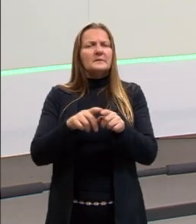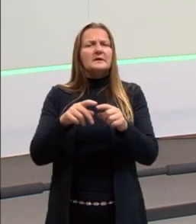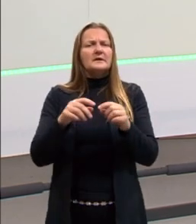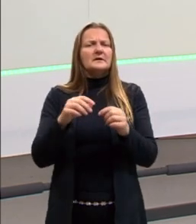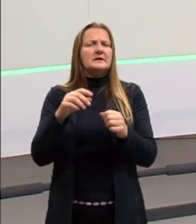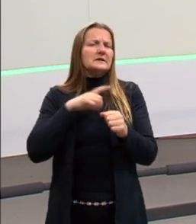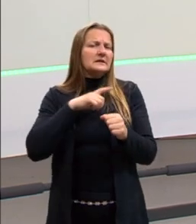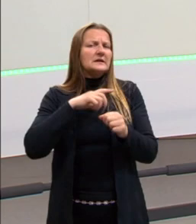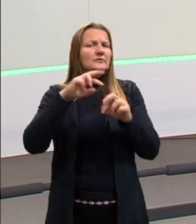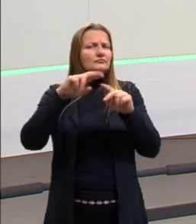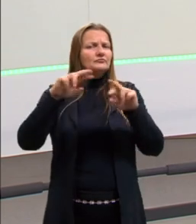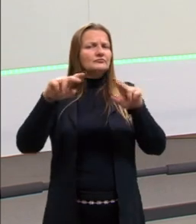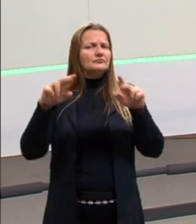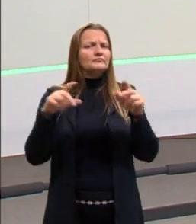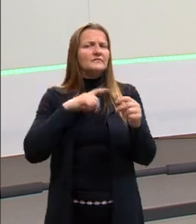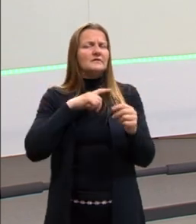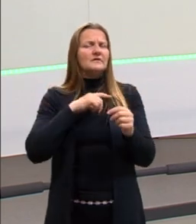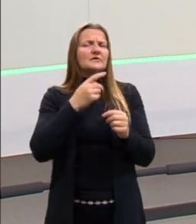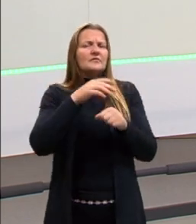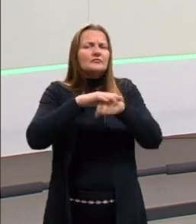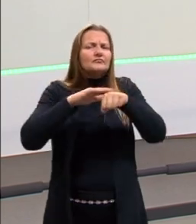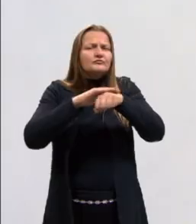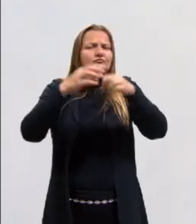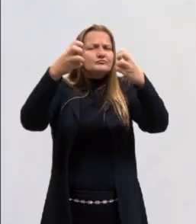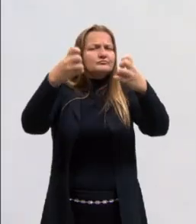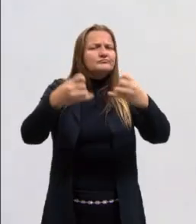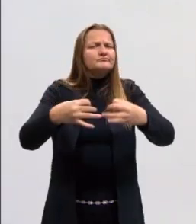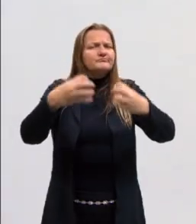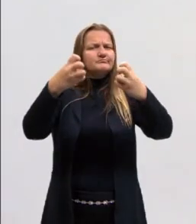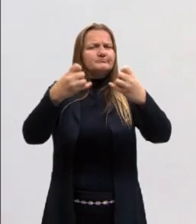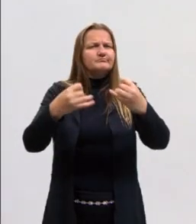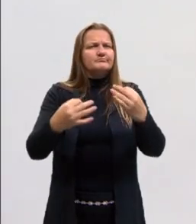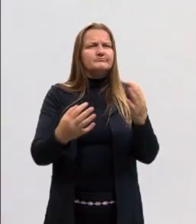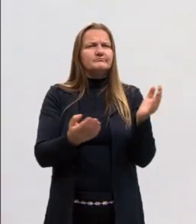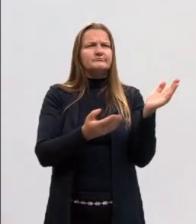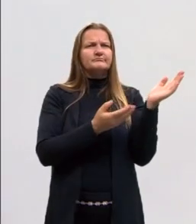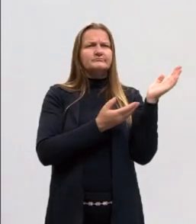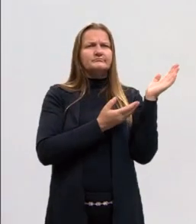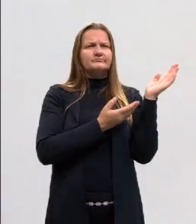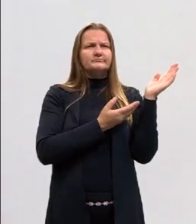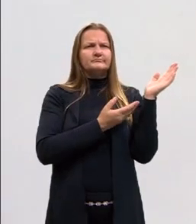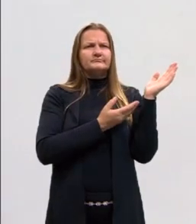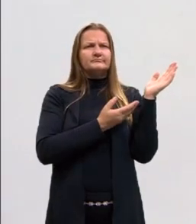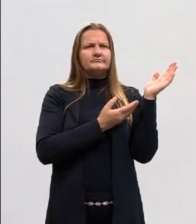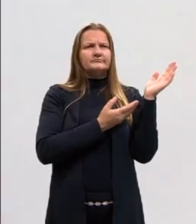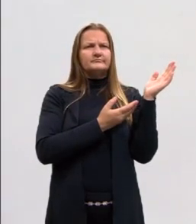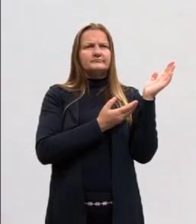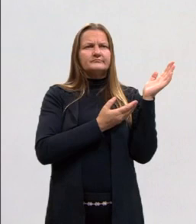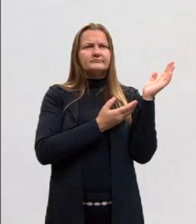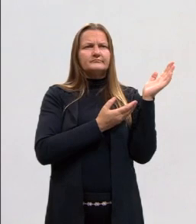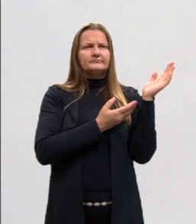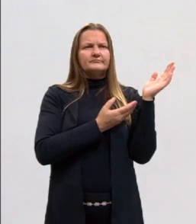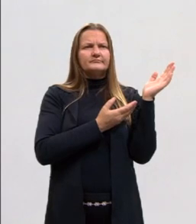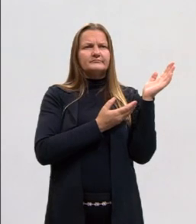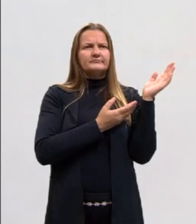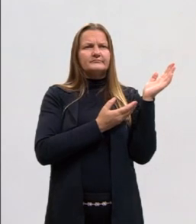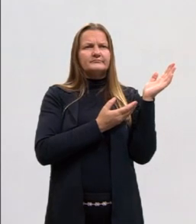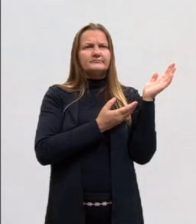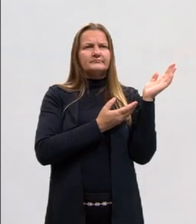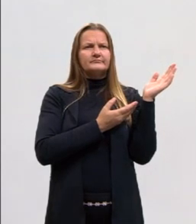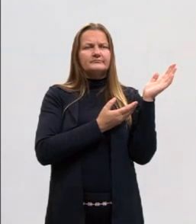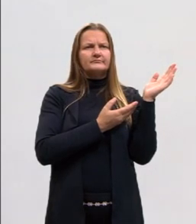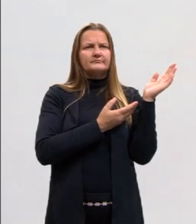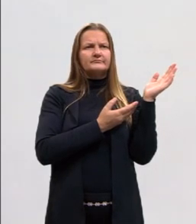do indicativo vão falar vai falar de uma ação no passado dentro de um tempo